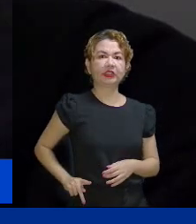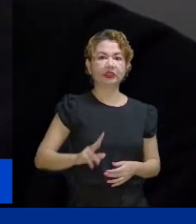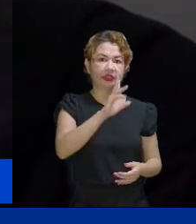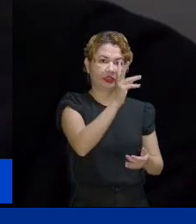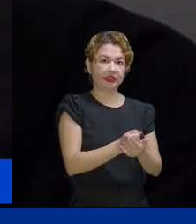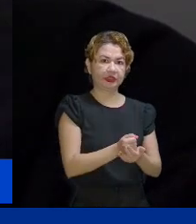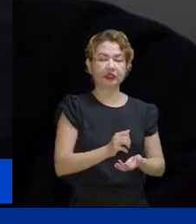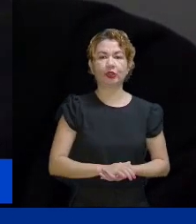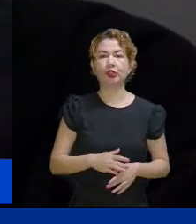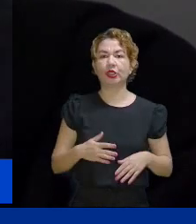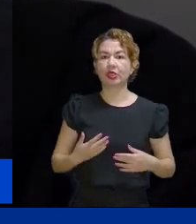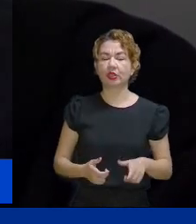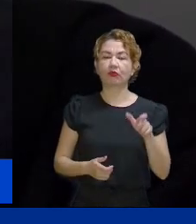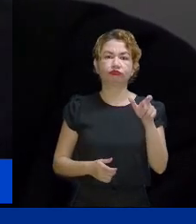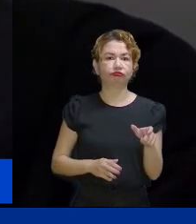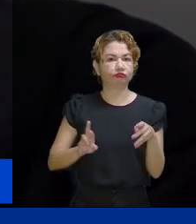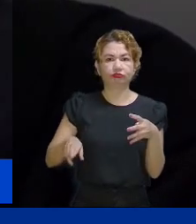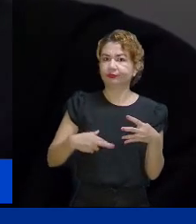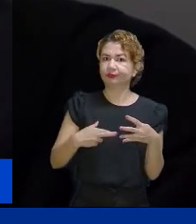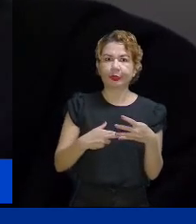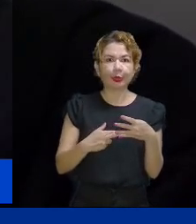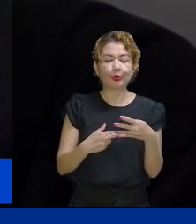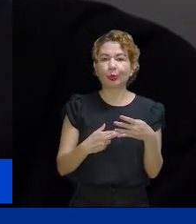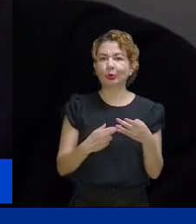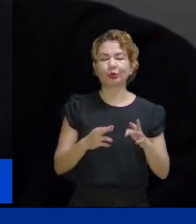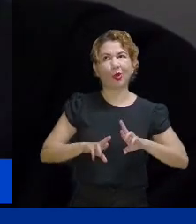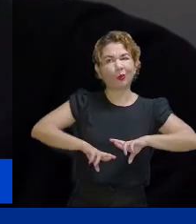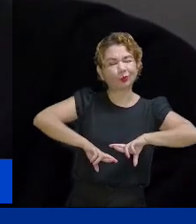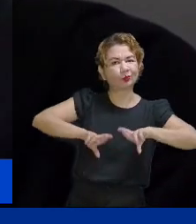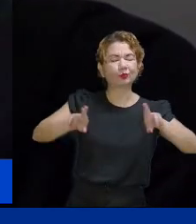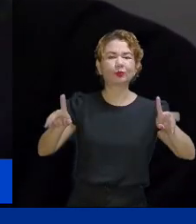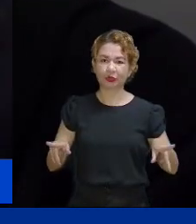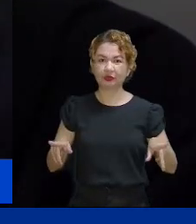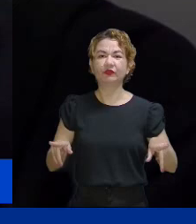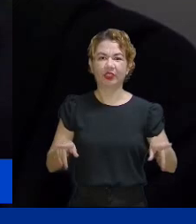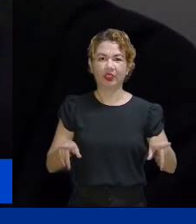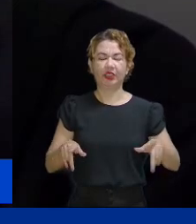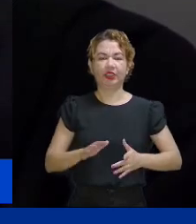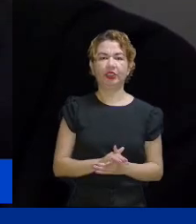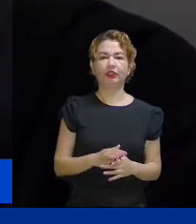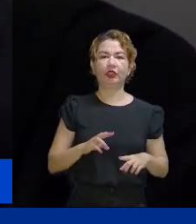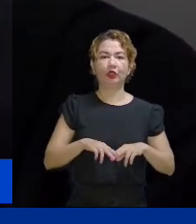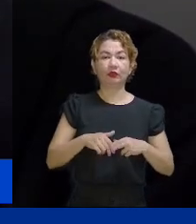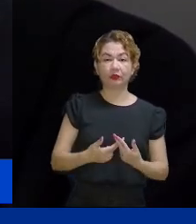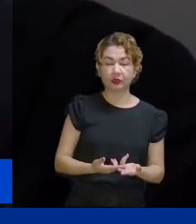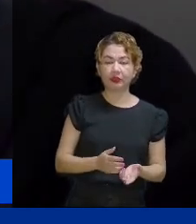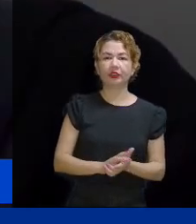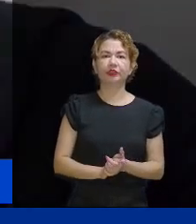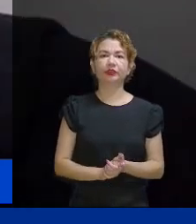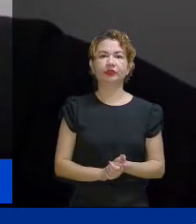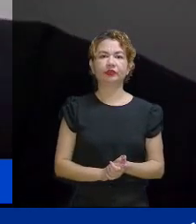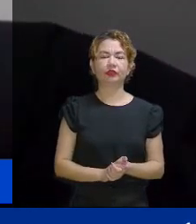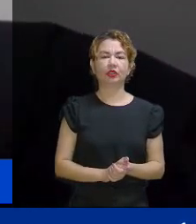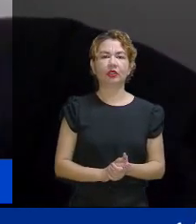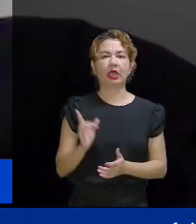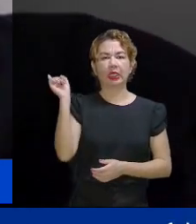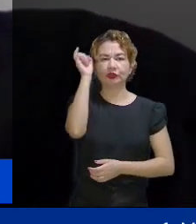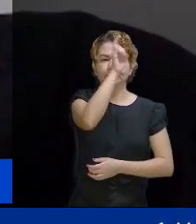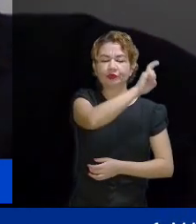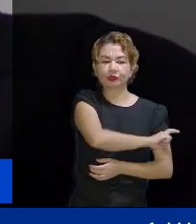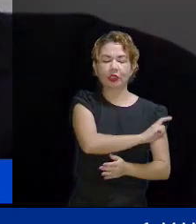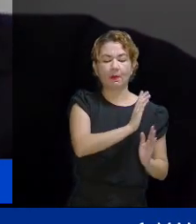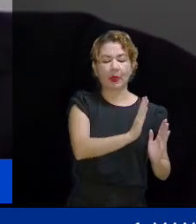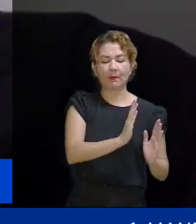a impetrante não interpôs recurso administrativo devido, o que evidencia a não exaustão da via administrativa e,